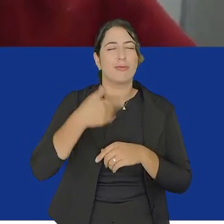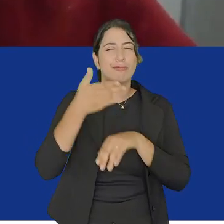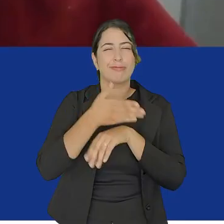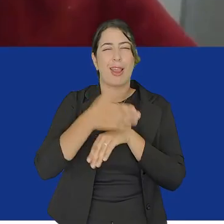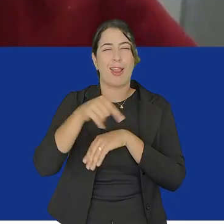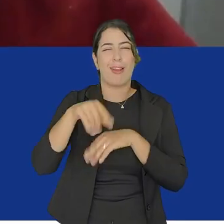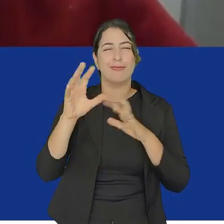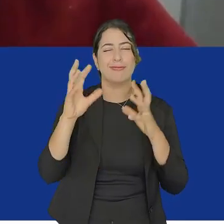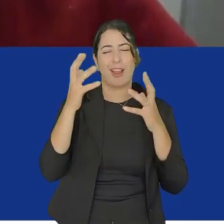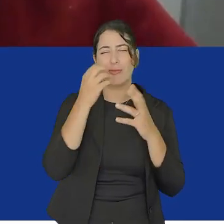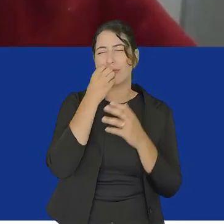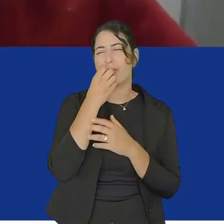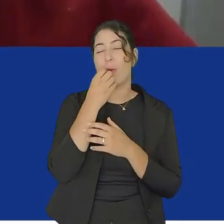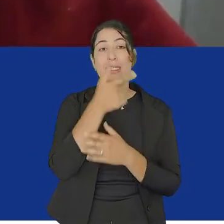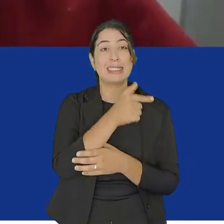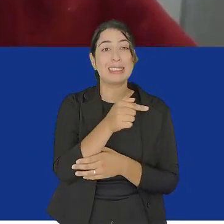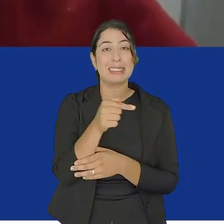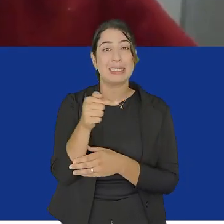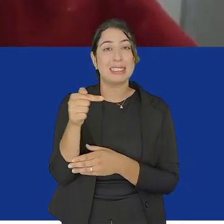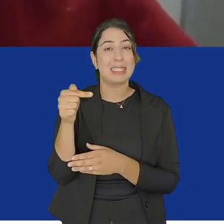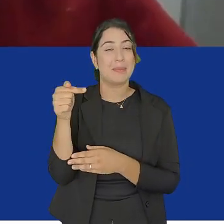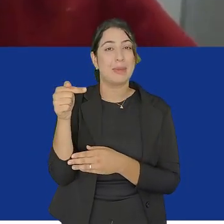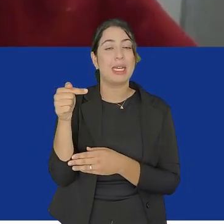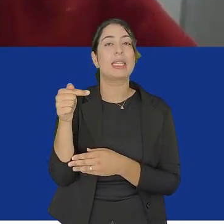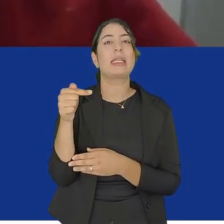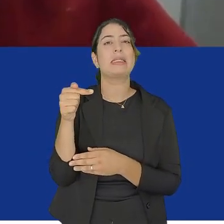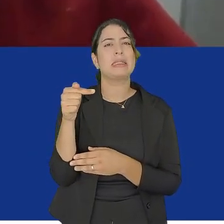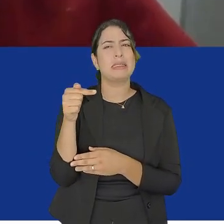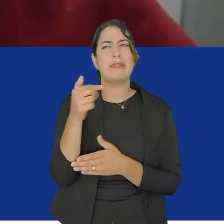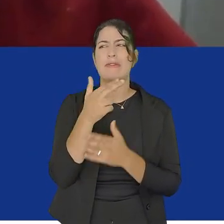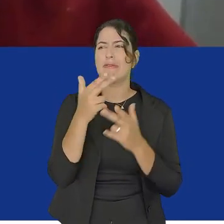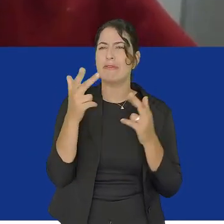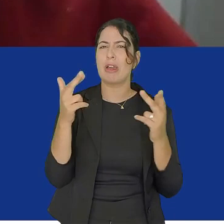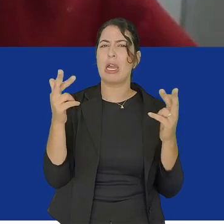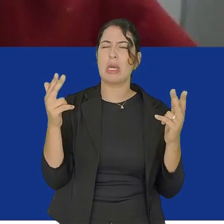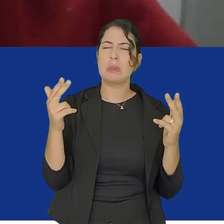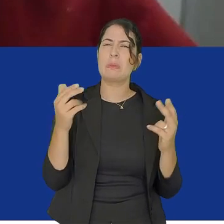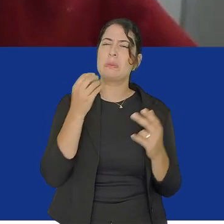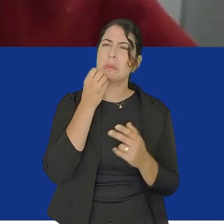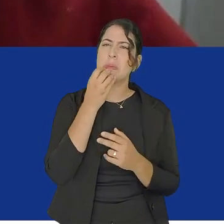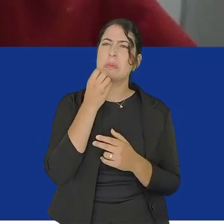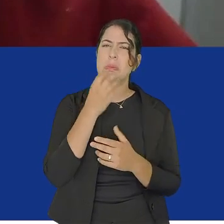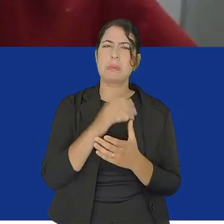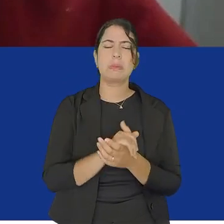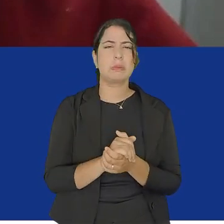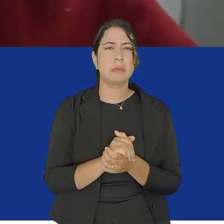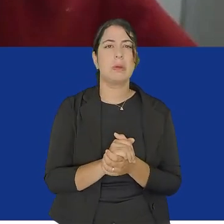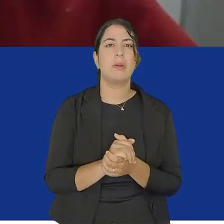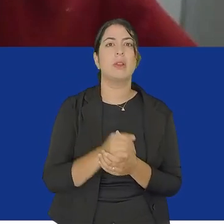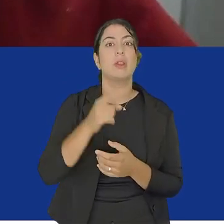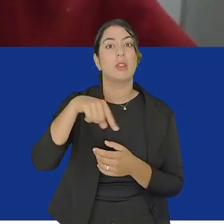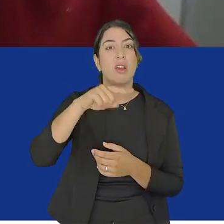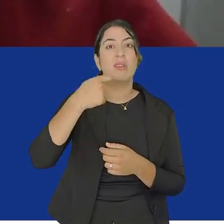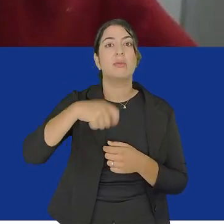desse evento, dessa semana, né, que tem tantas iniciativas, porque nós precisamos